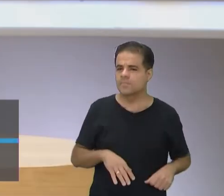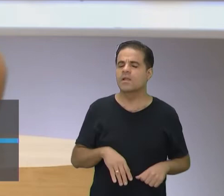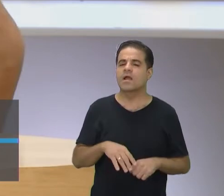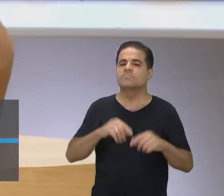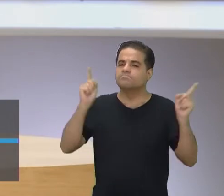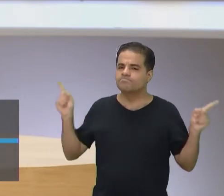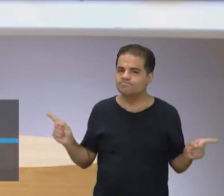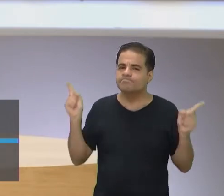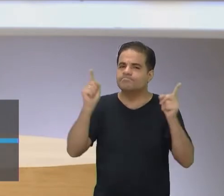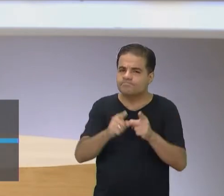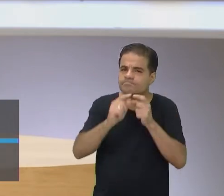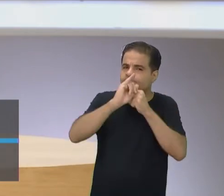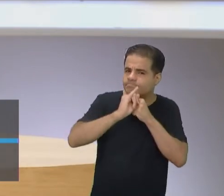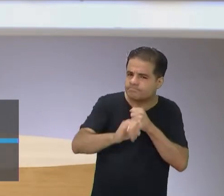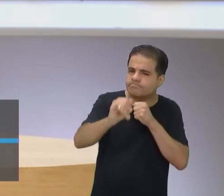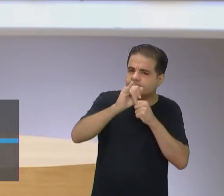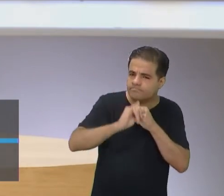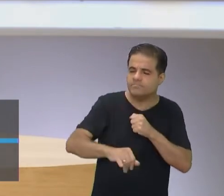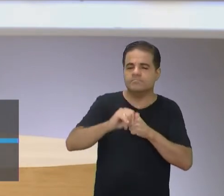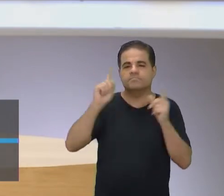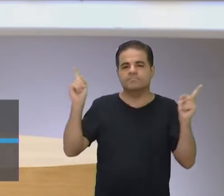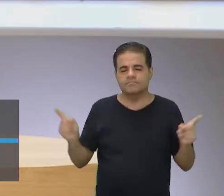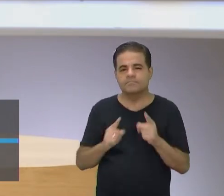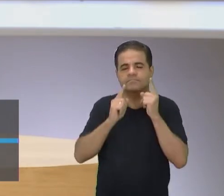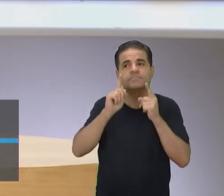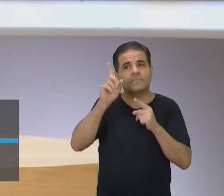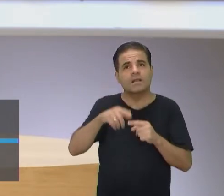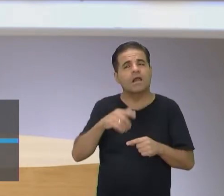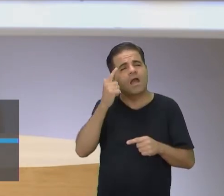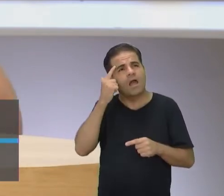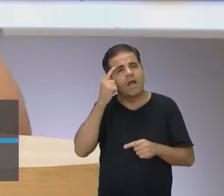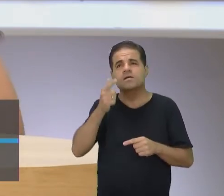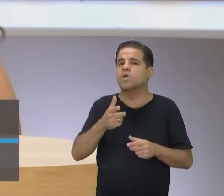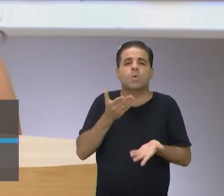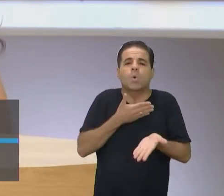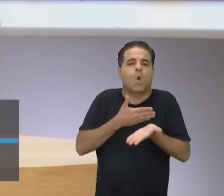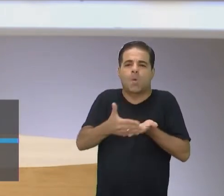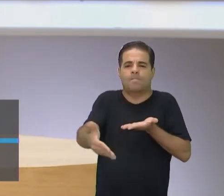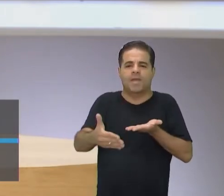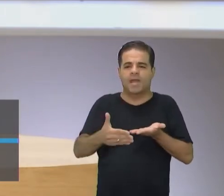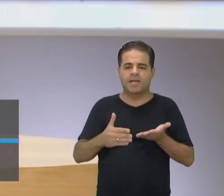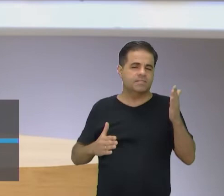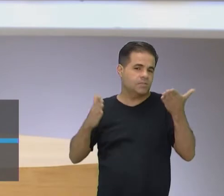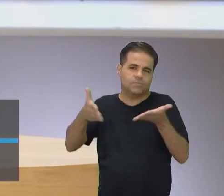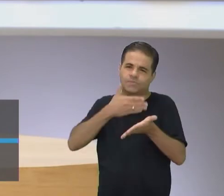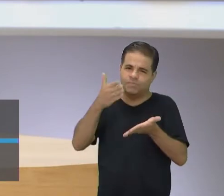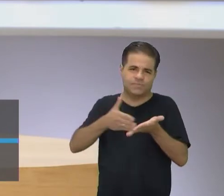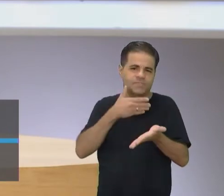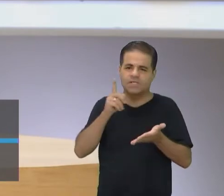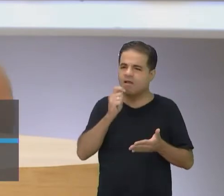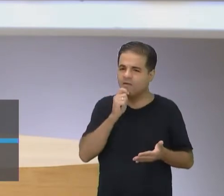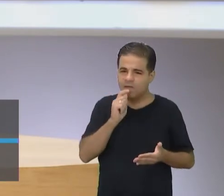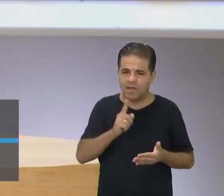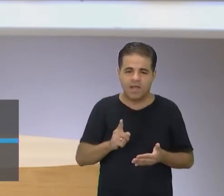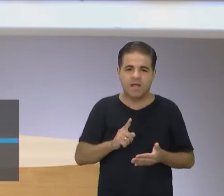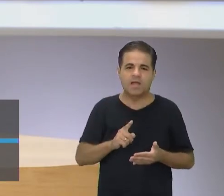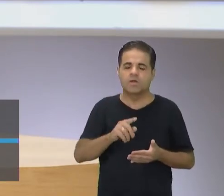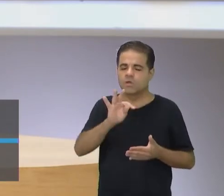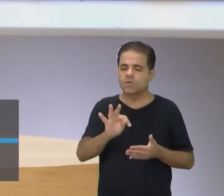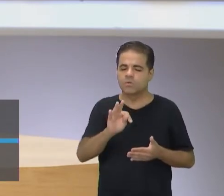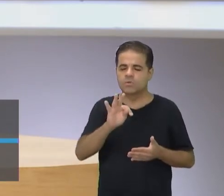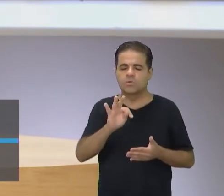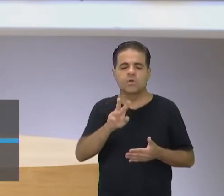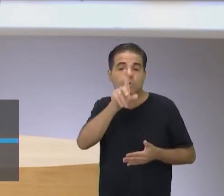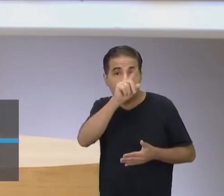mini conto, ele traz essa ideia. O incrível é que o mini conto, ele não nasce dos livros, mas ele nasce do Twitter,